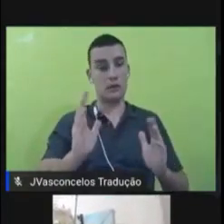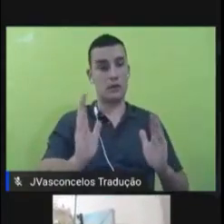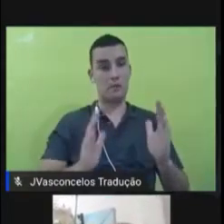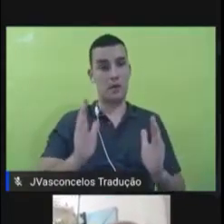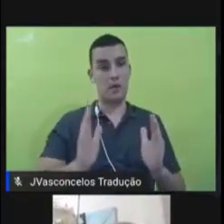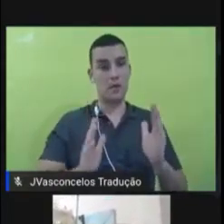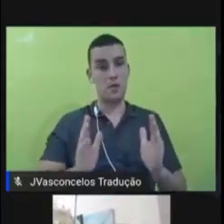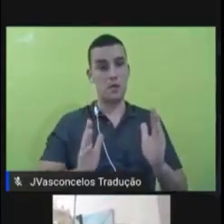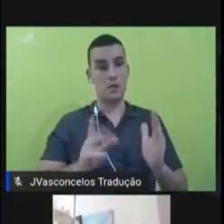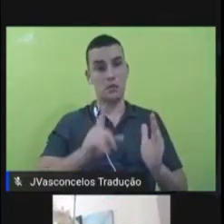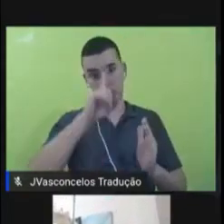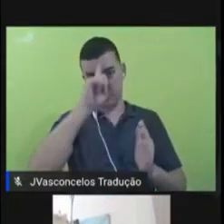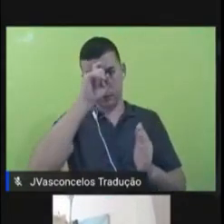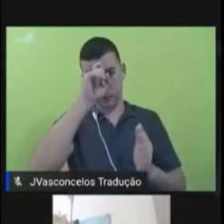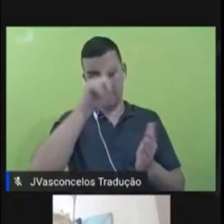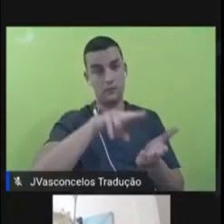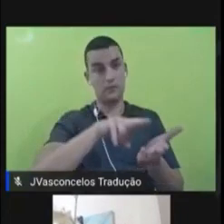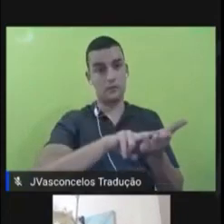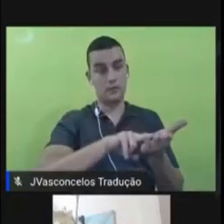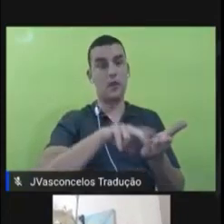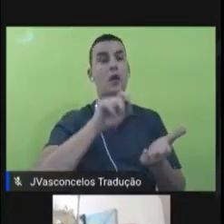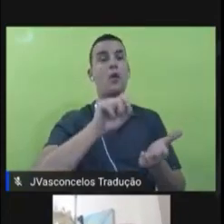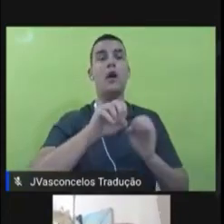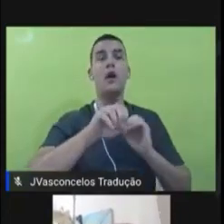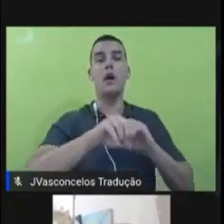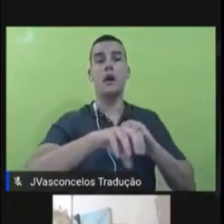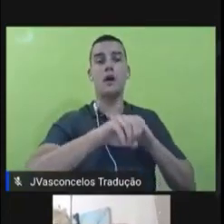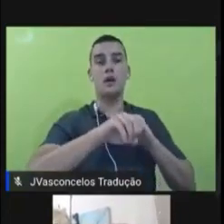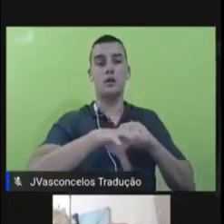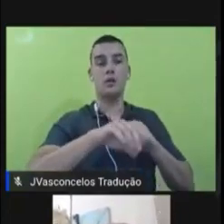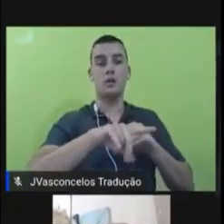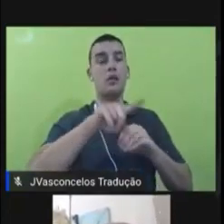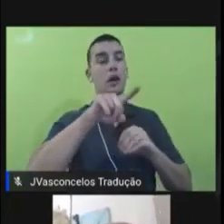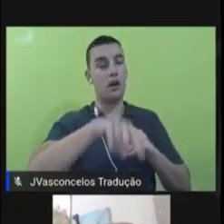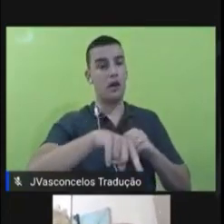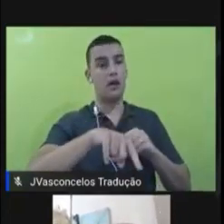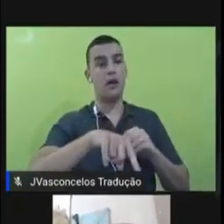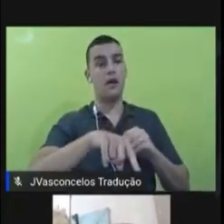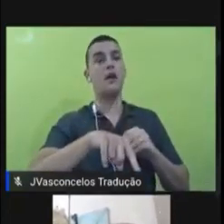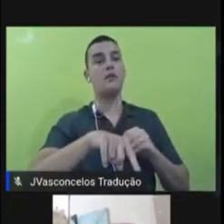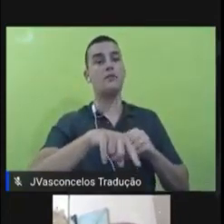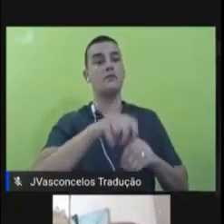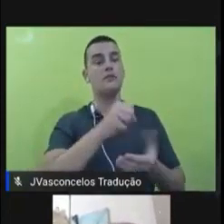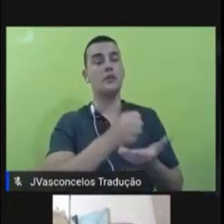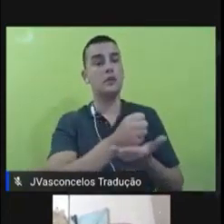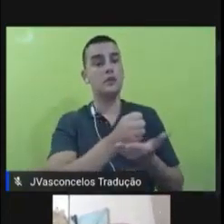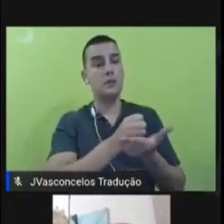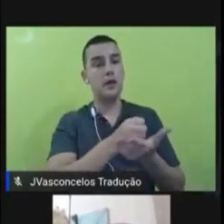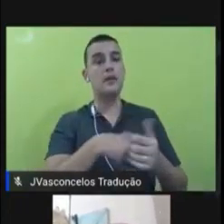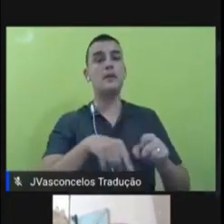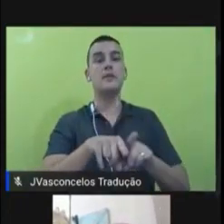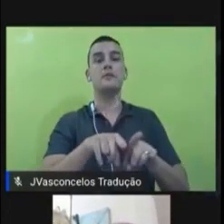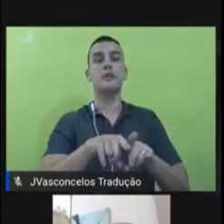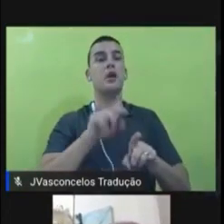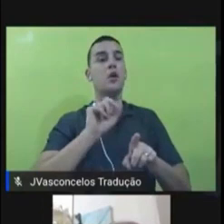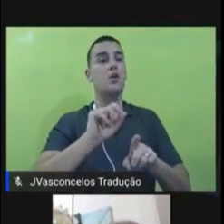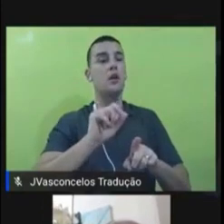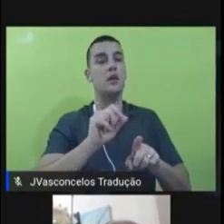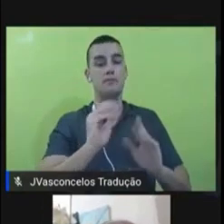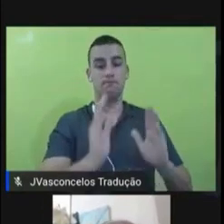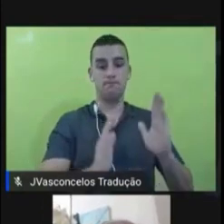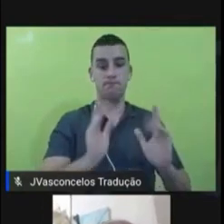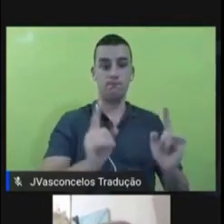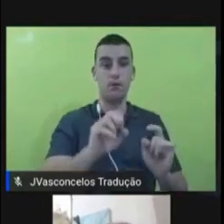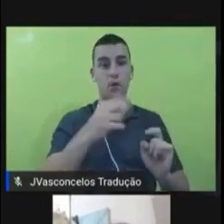da educação básica e internado para tratamento de saúde em regime hospitalar ou domiciliar por tempo prolongado,